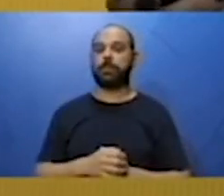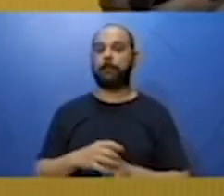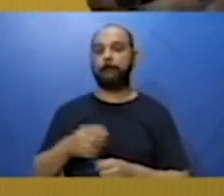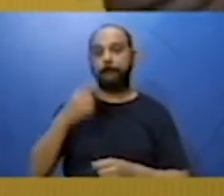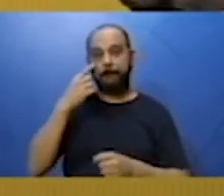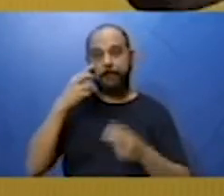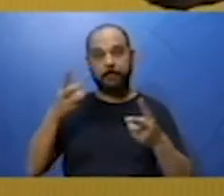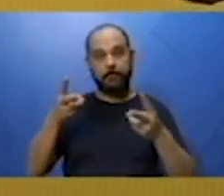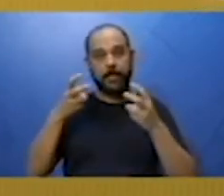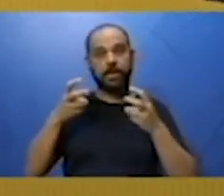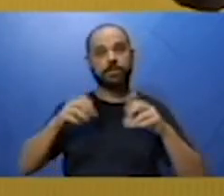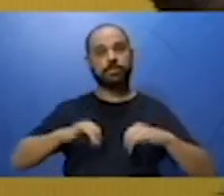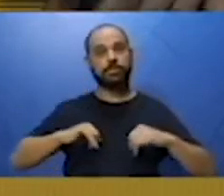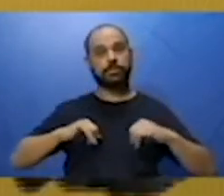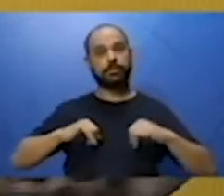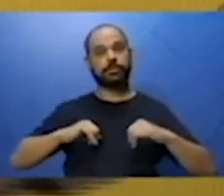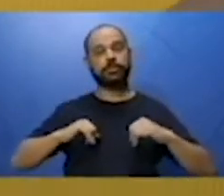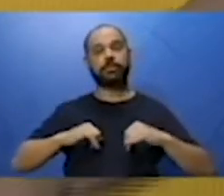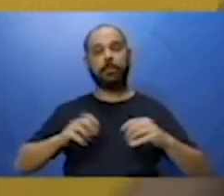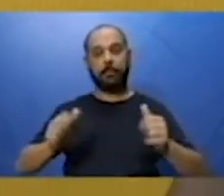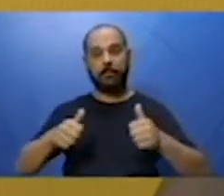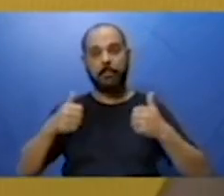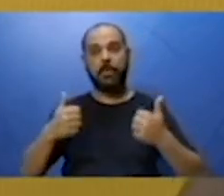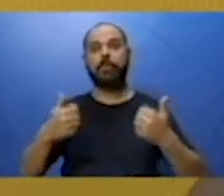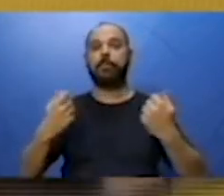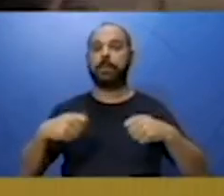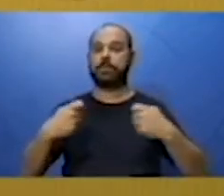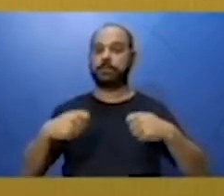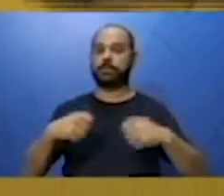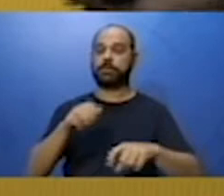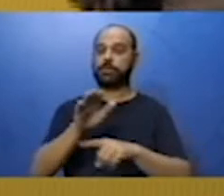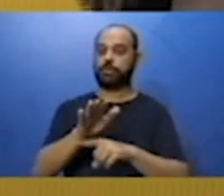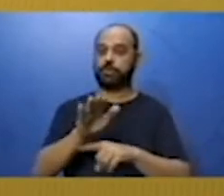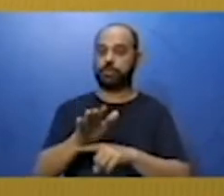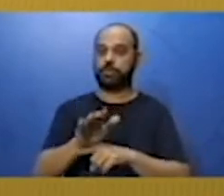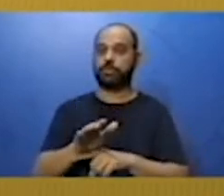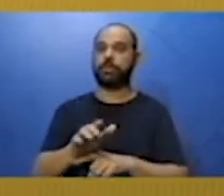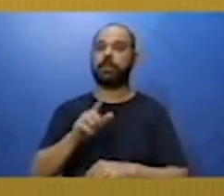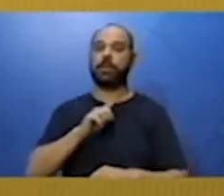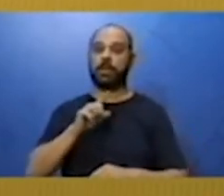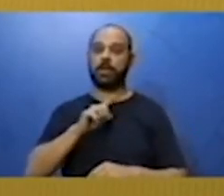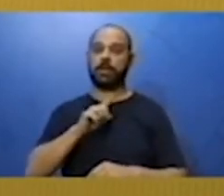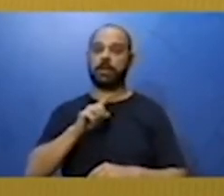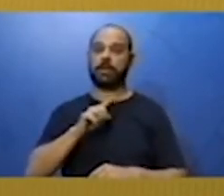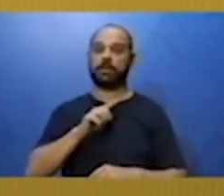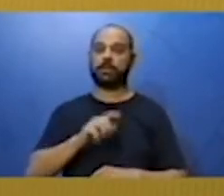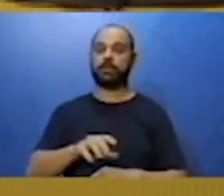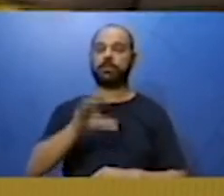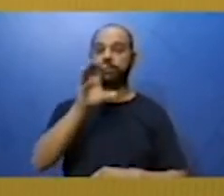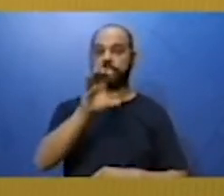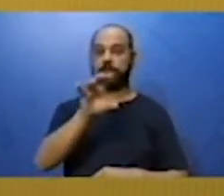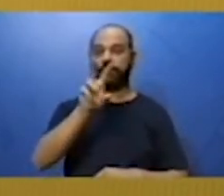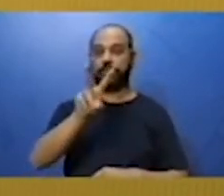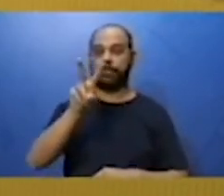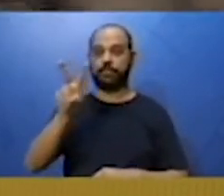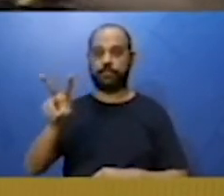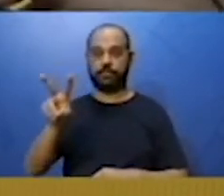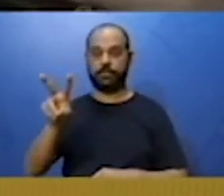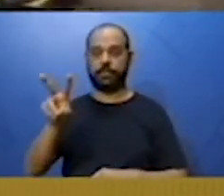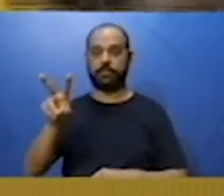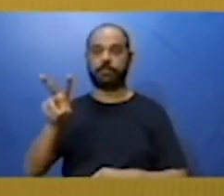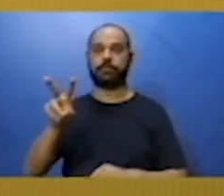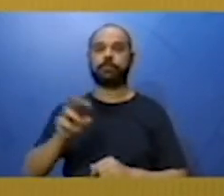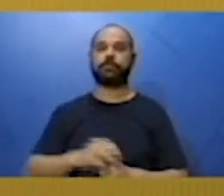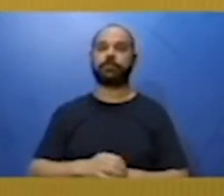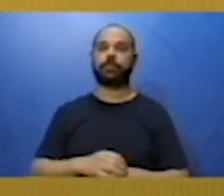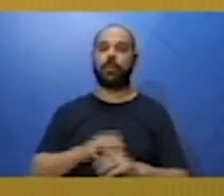percebe que alguém está sofrendo. Tudo bem precisar de ajuda. Eu deixo aqui o número do Centro de Valorização da Vida, conhecido como